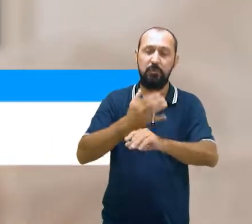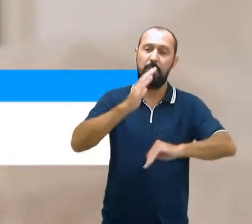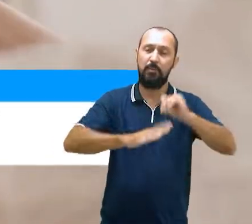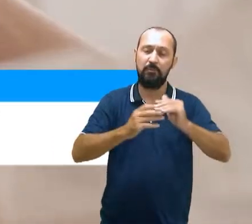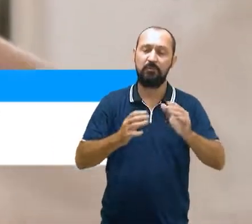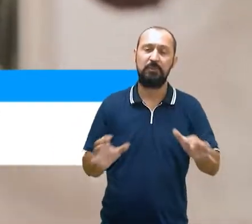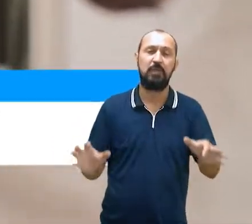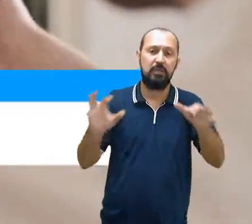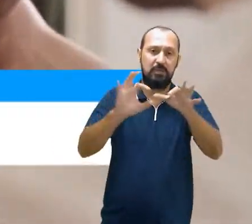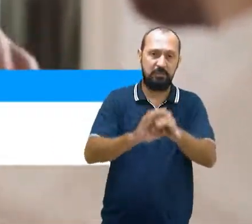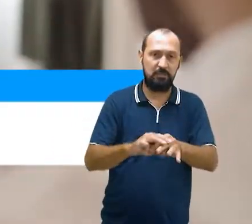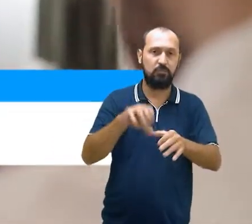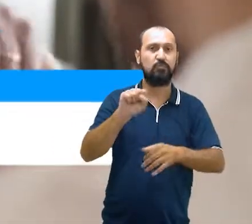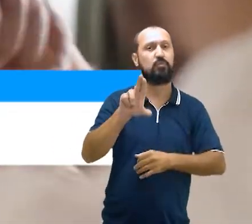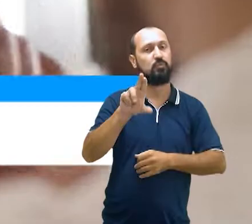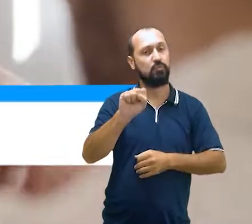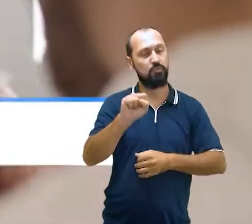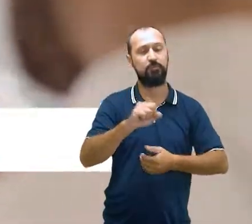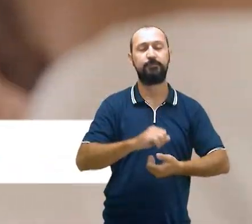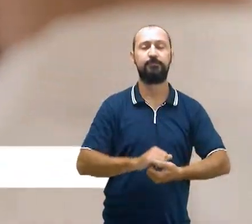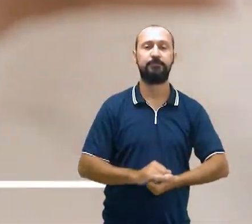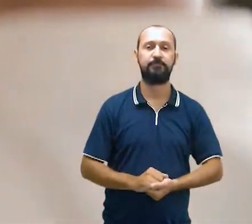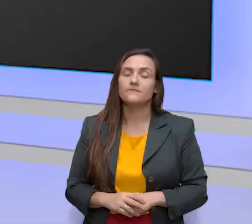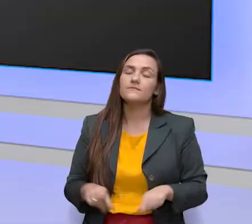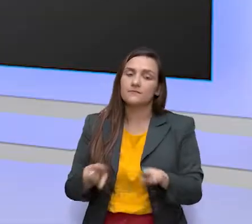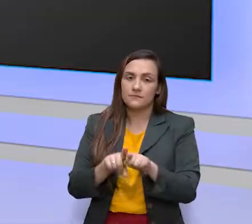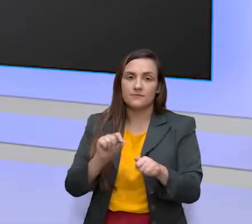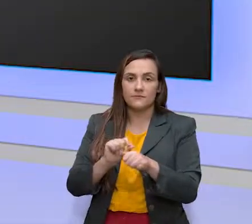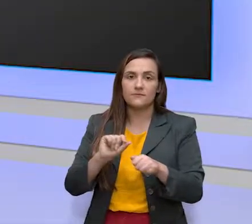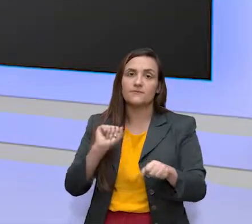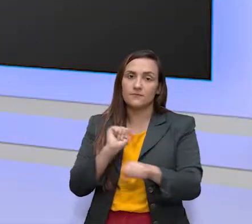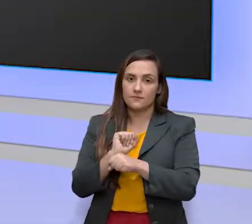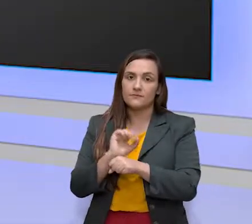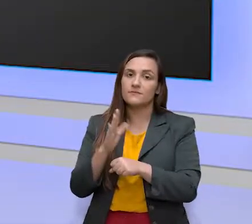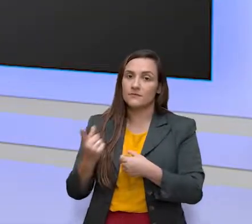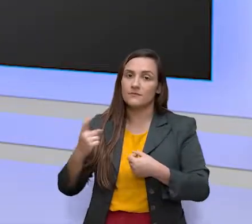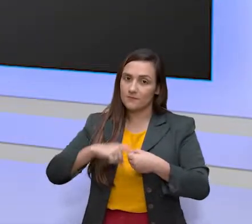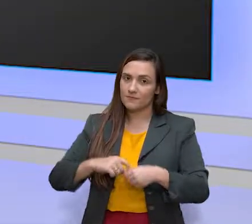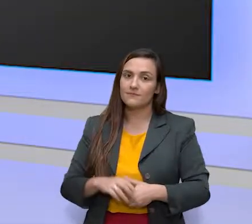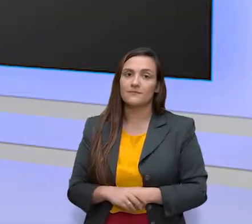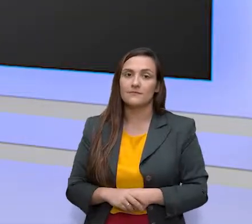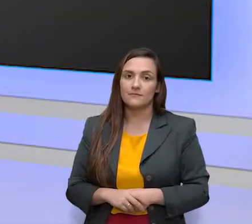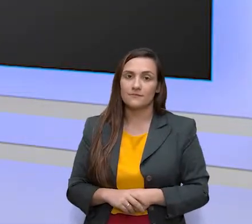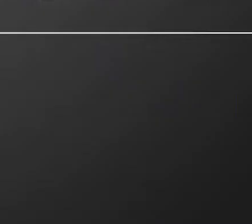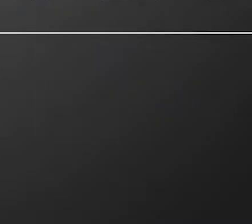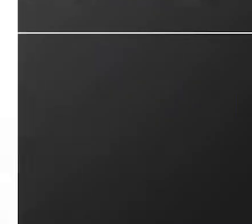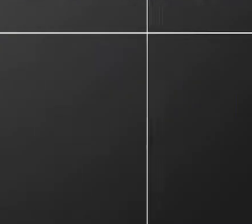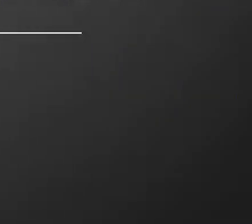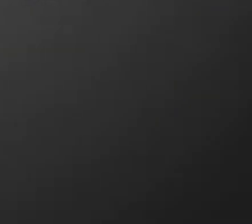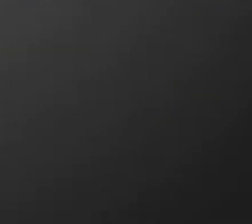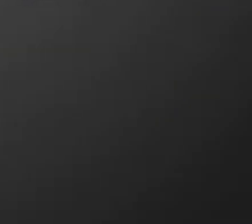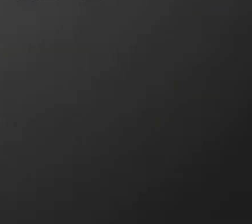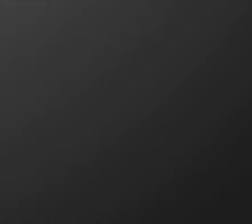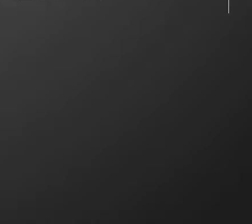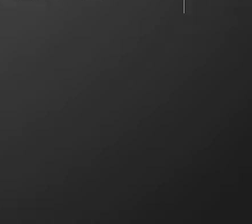multidisciplinar e sua integração na rede de atenção à saúde. Vamos para uma breve pausa e já voltamos.